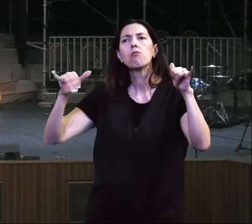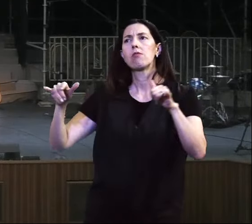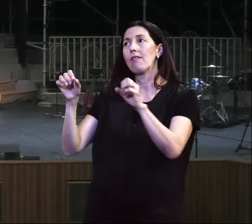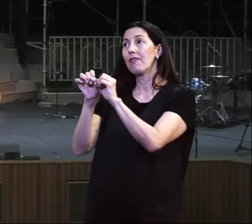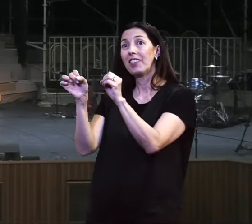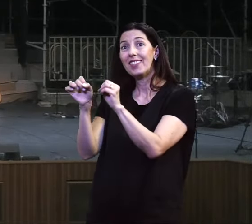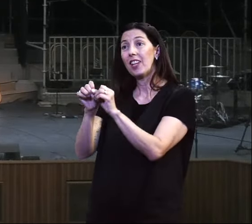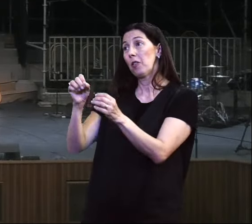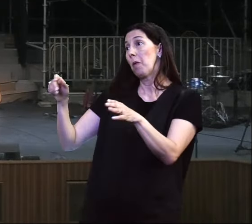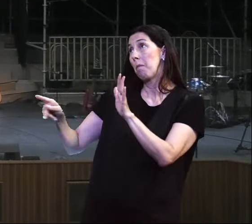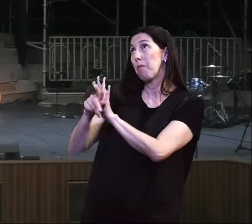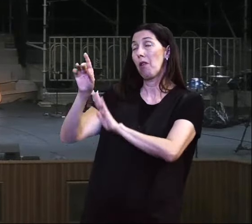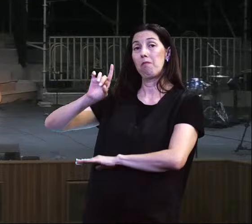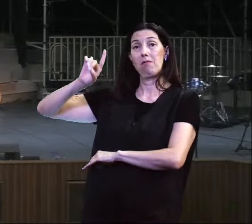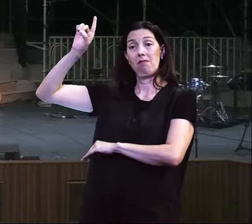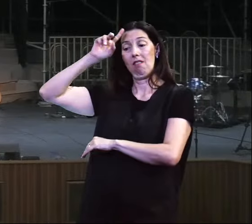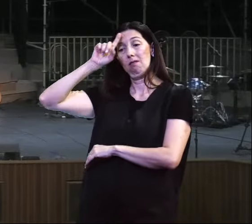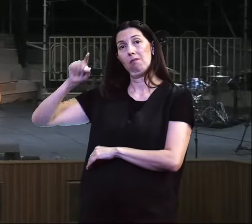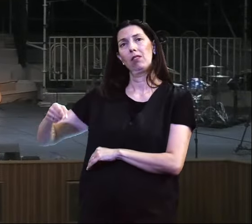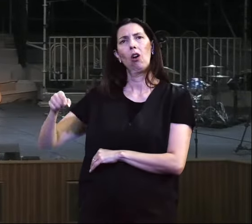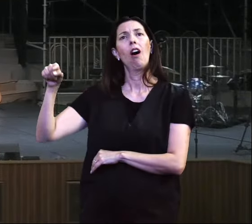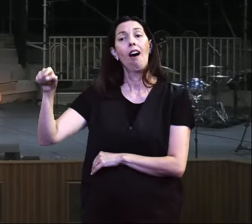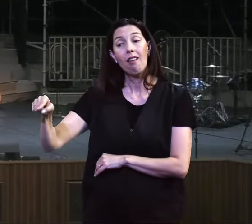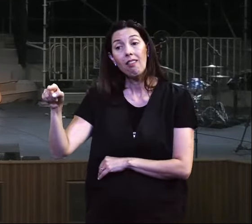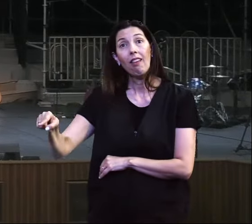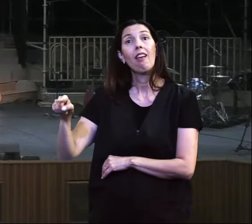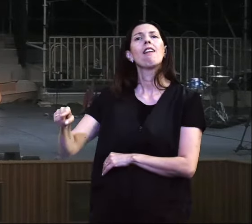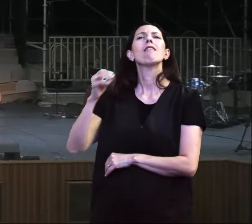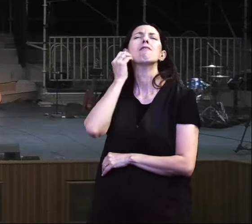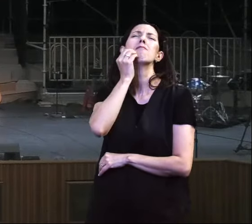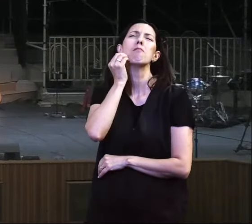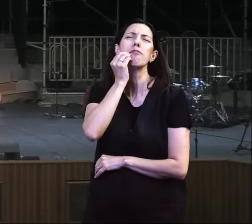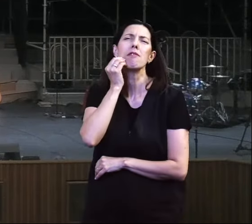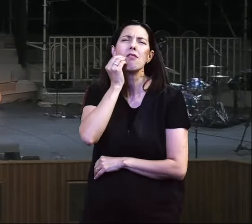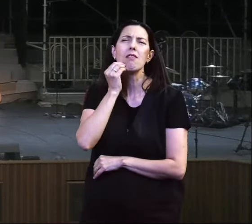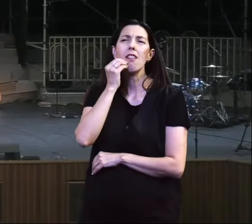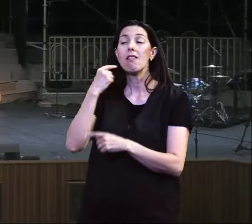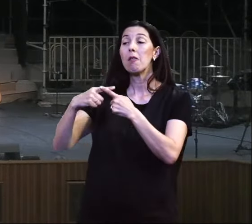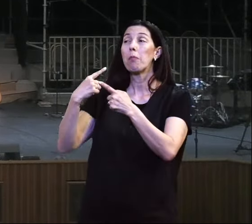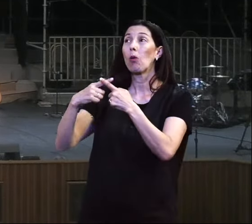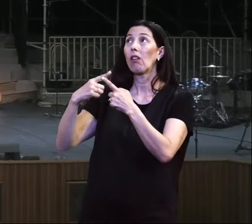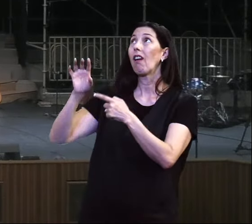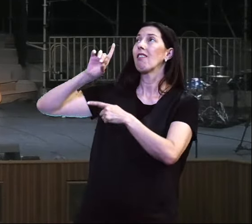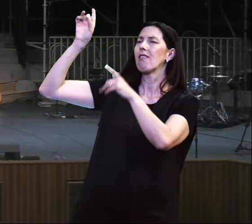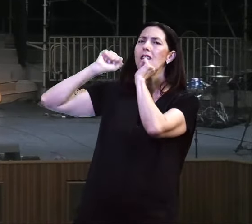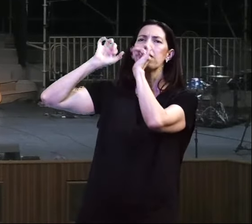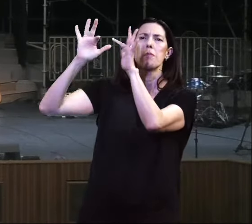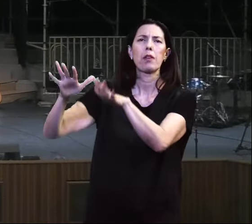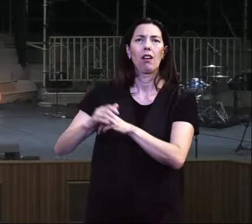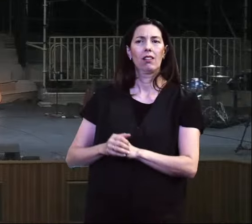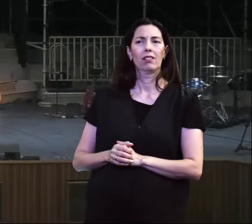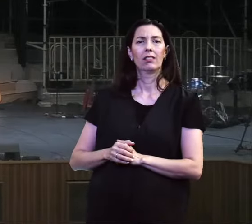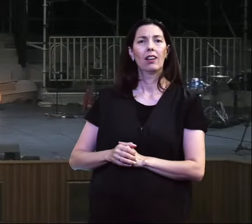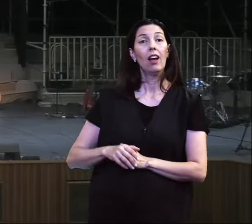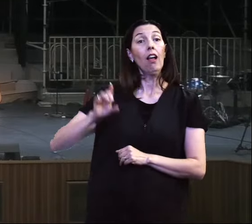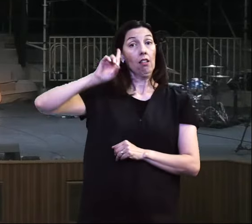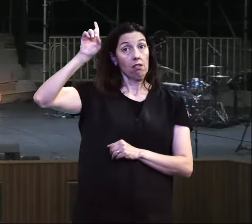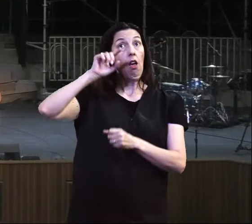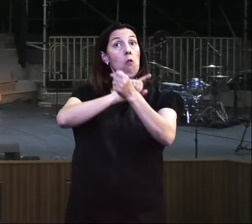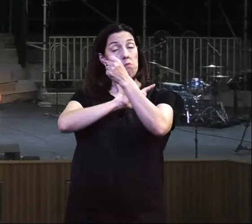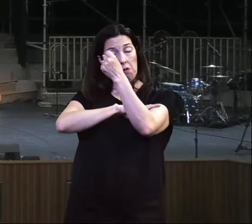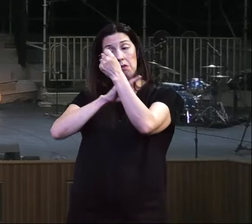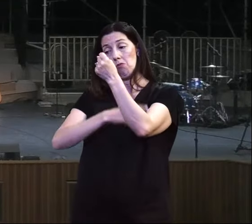faz isso, o próprio Deus que nos deu a missão, Ele nos autoriza, porque a obra